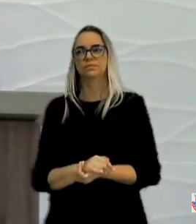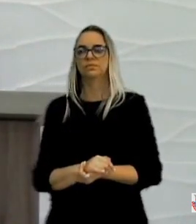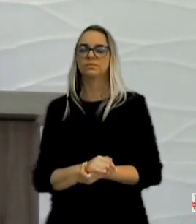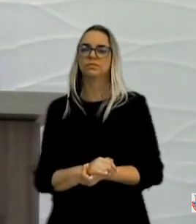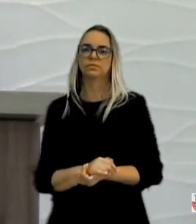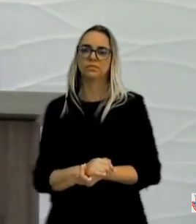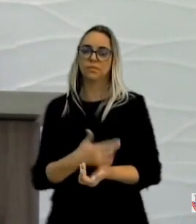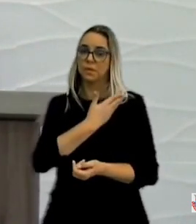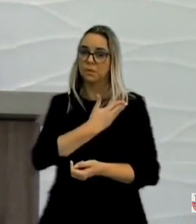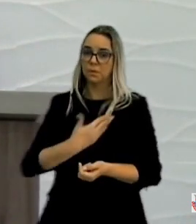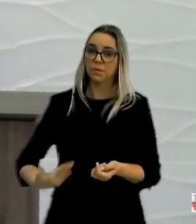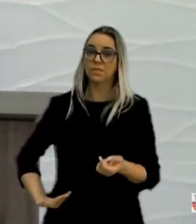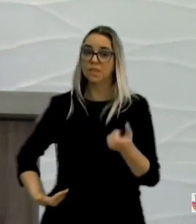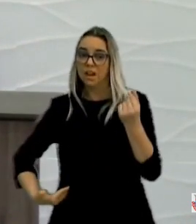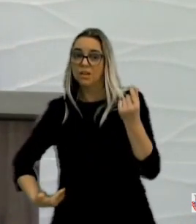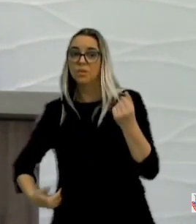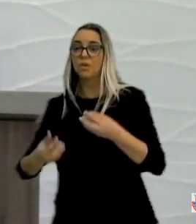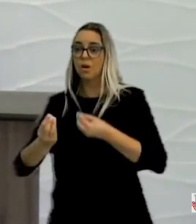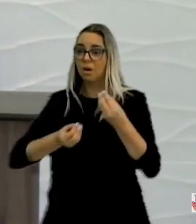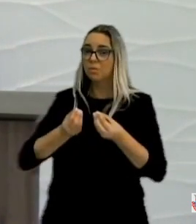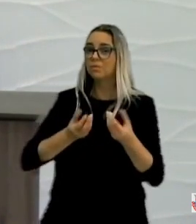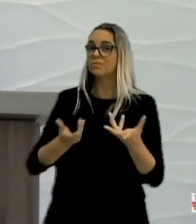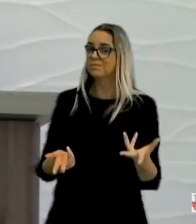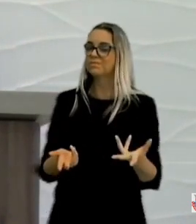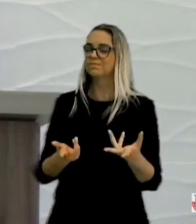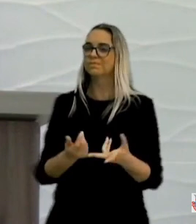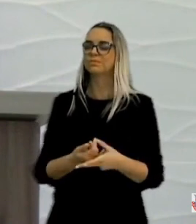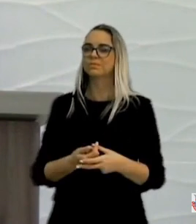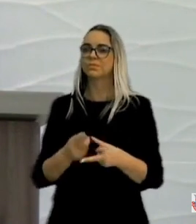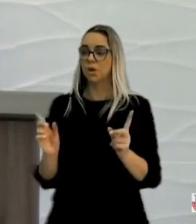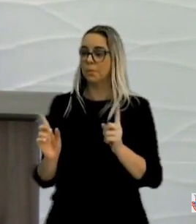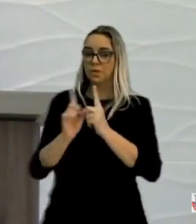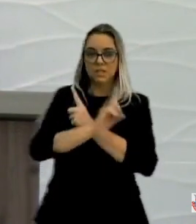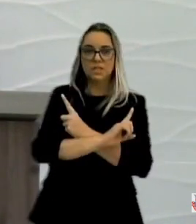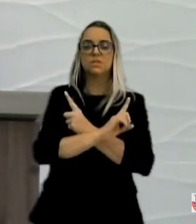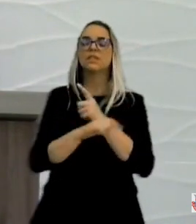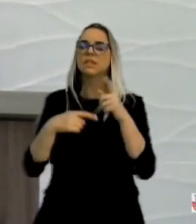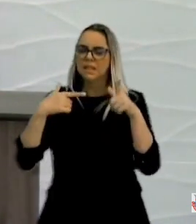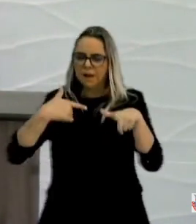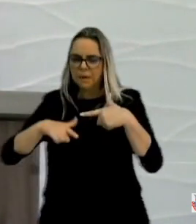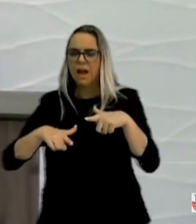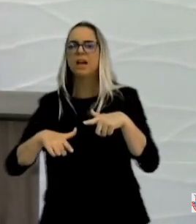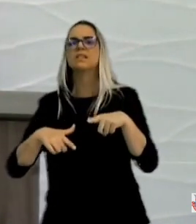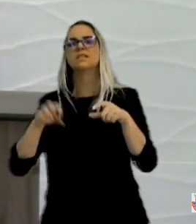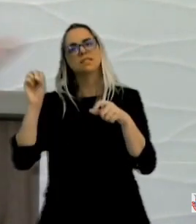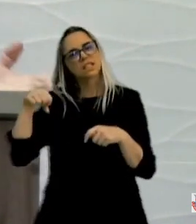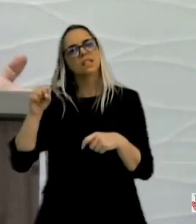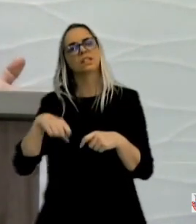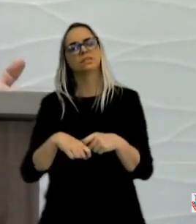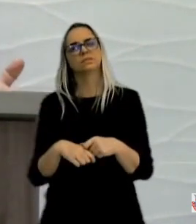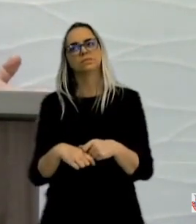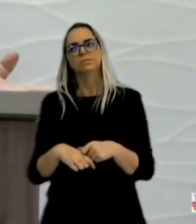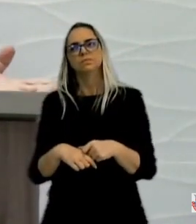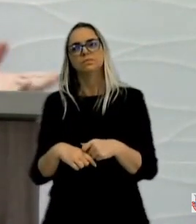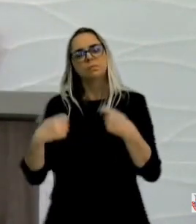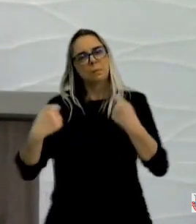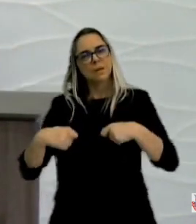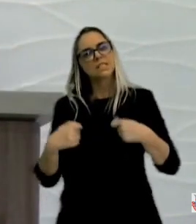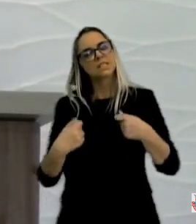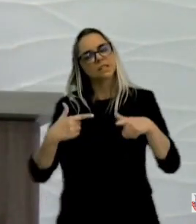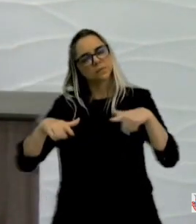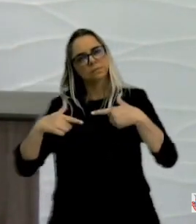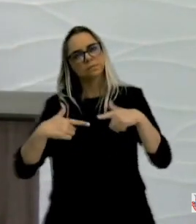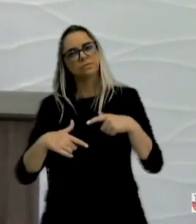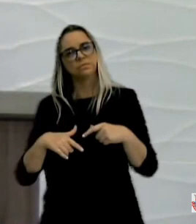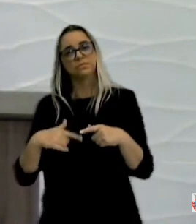público. Tem que se fazer? Tem. A oposição tem que trabalhar? Tem. Porque se não trabalhar, fica